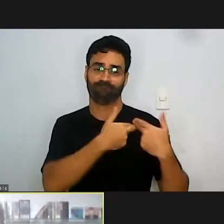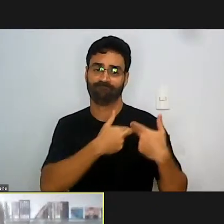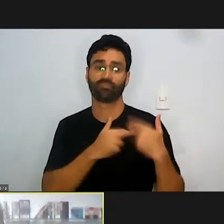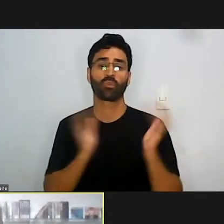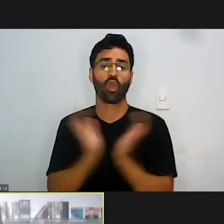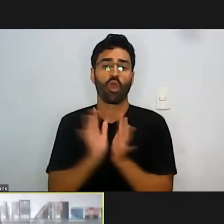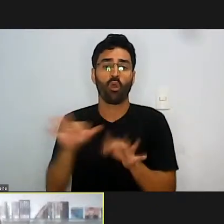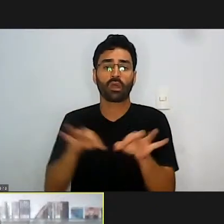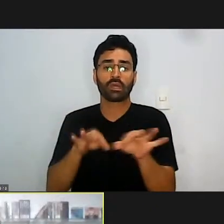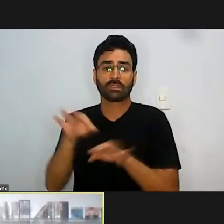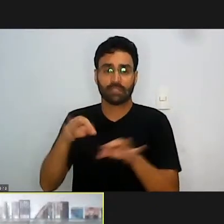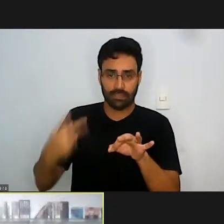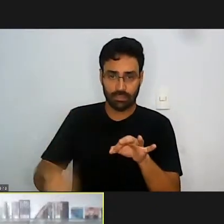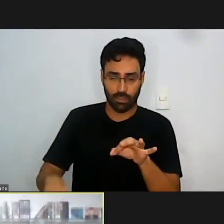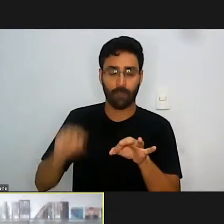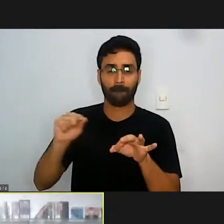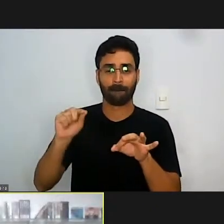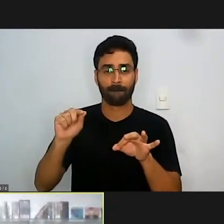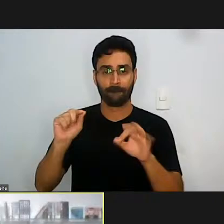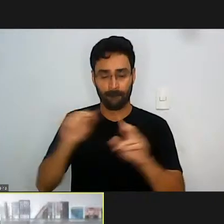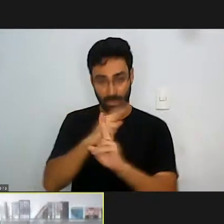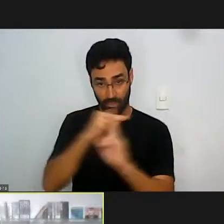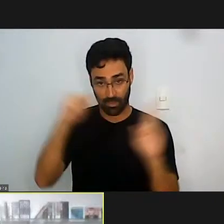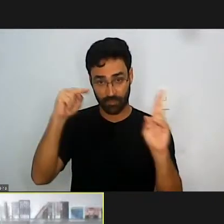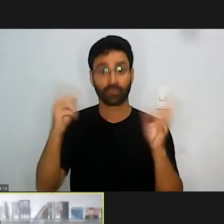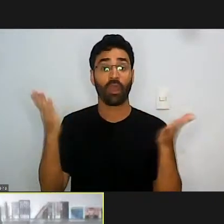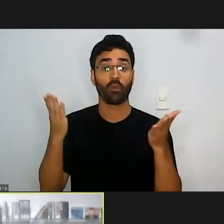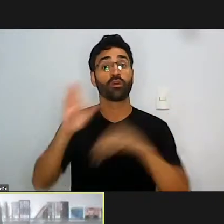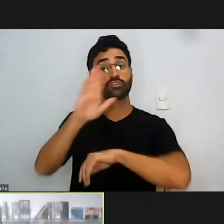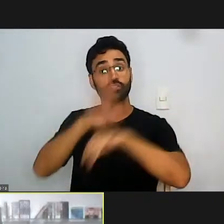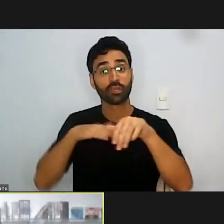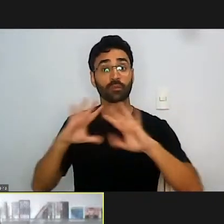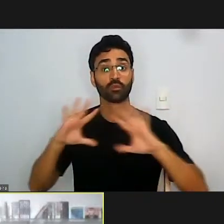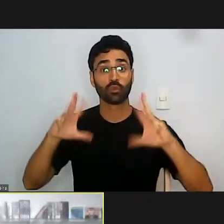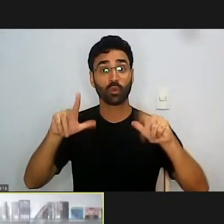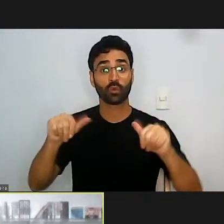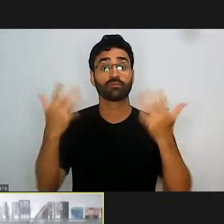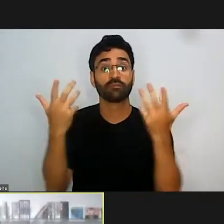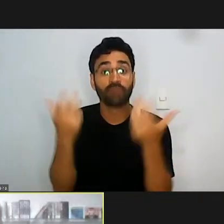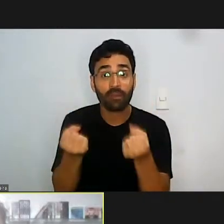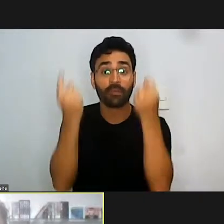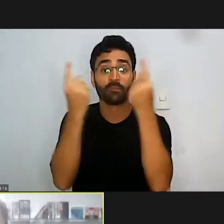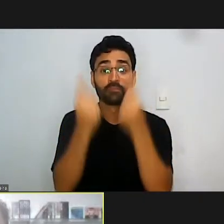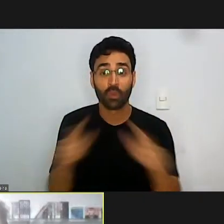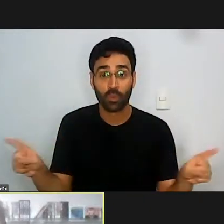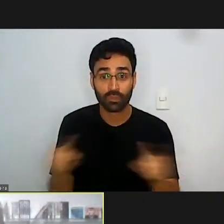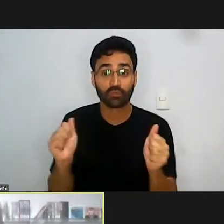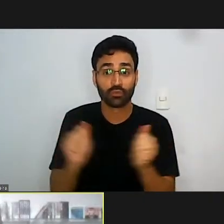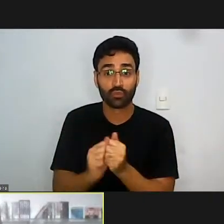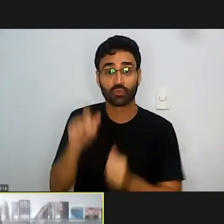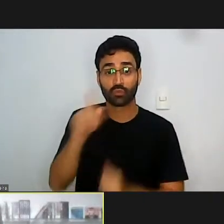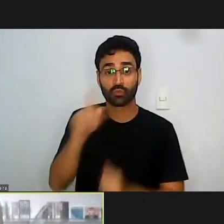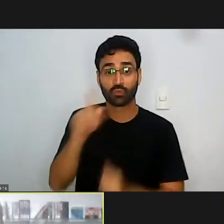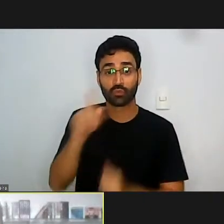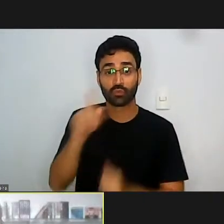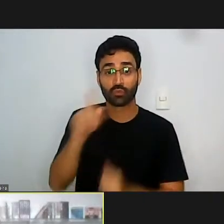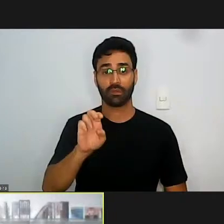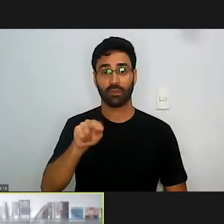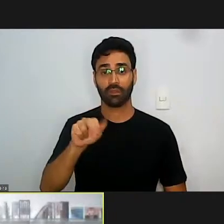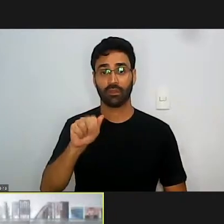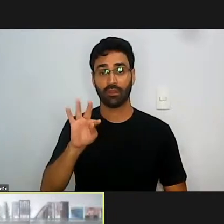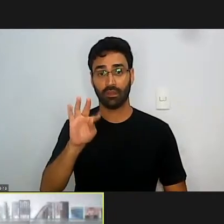de Brasília. E nesse momento eu convido a todos para uma atração musical com o professor Renato Vasconcelos,